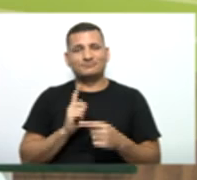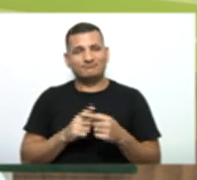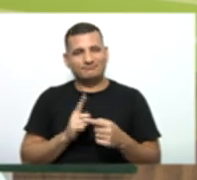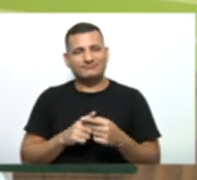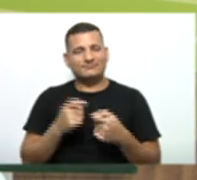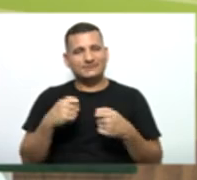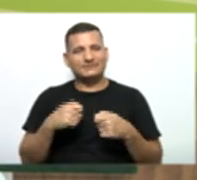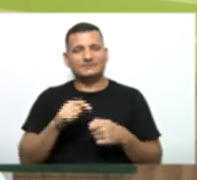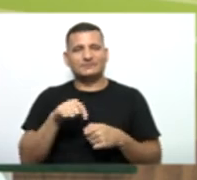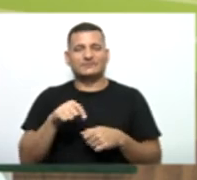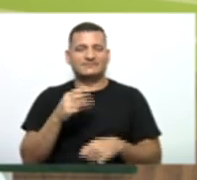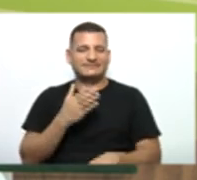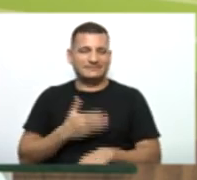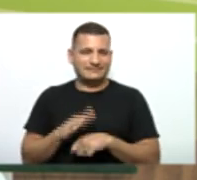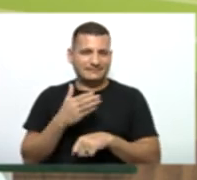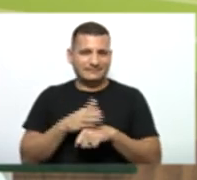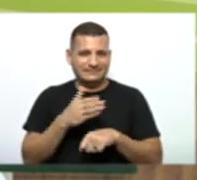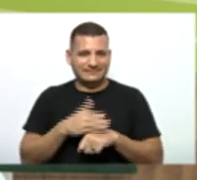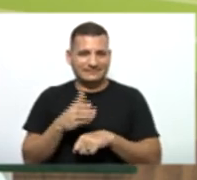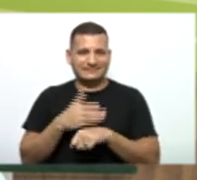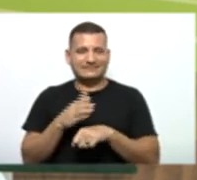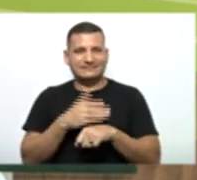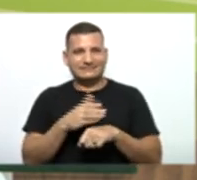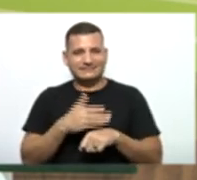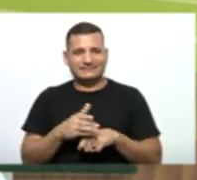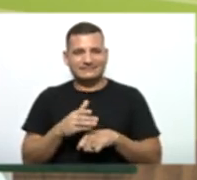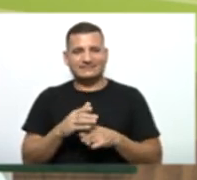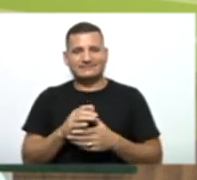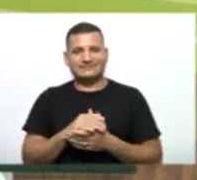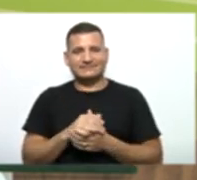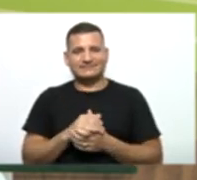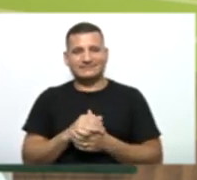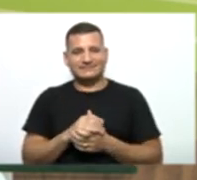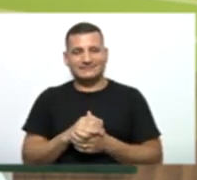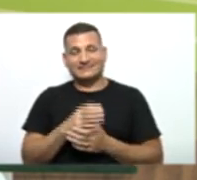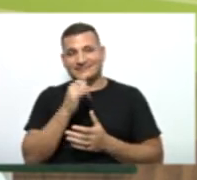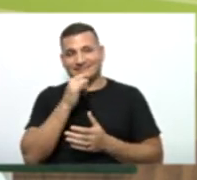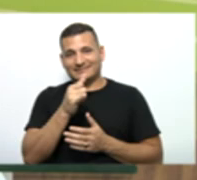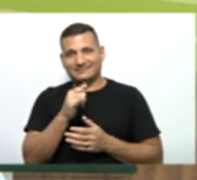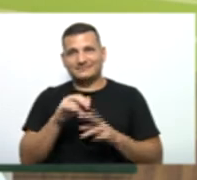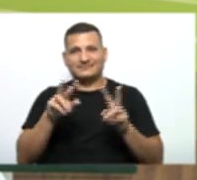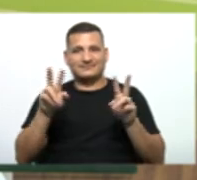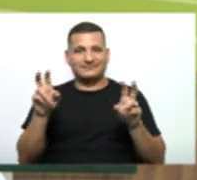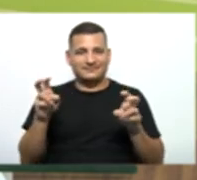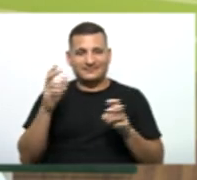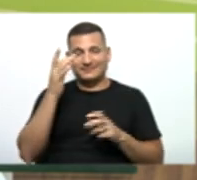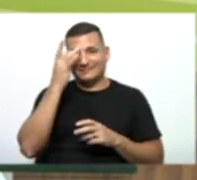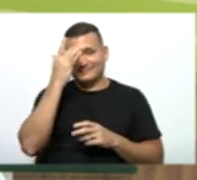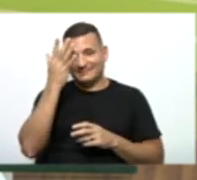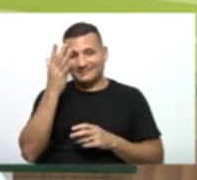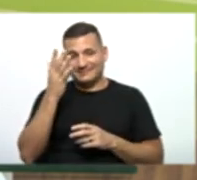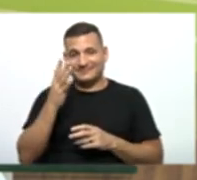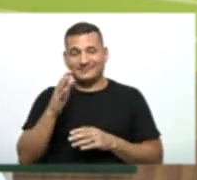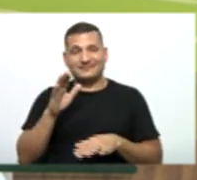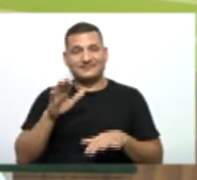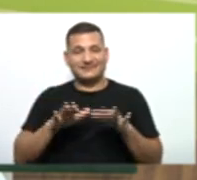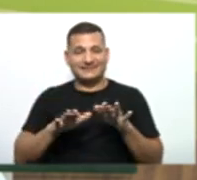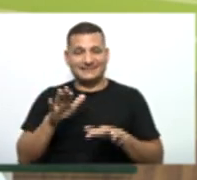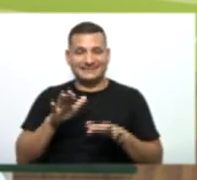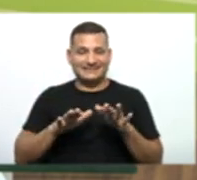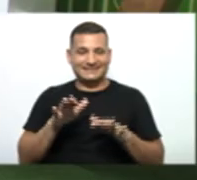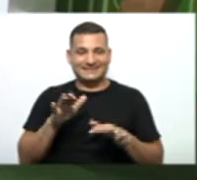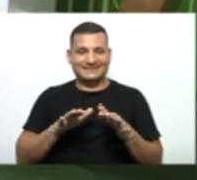exige que a gente pratique. Então, quando a gente fala que um assunto é fácil, pode ser que a pessoa... Não